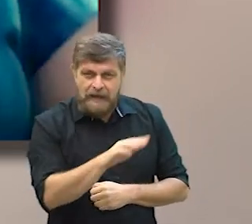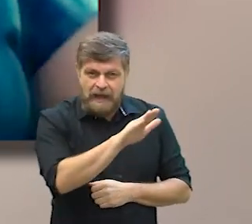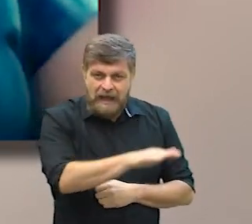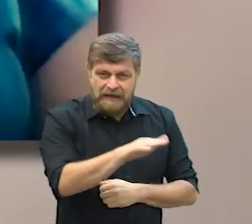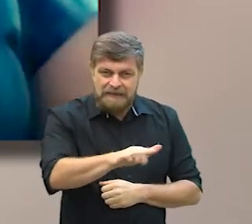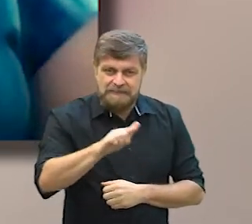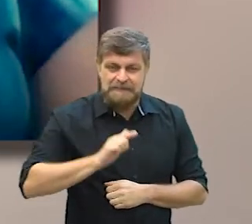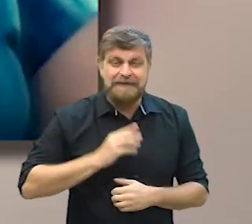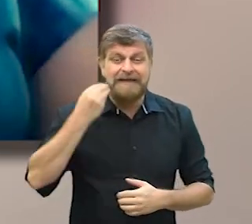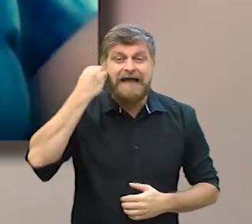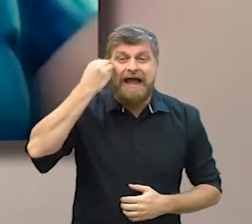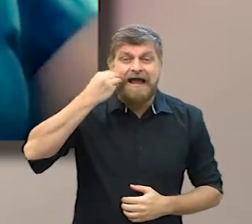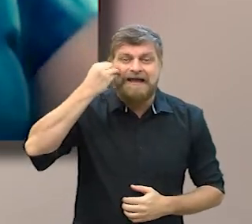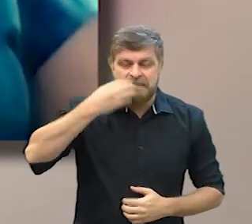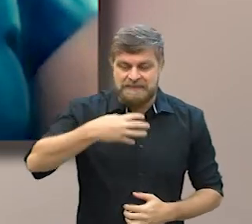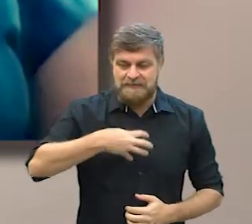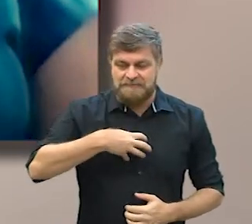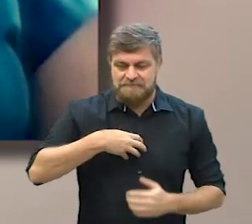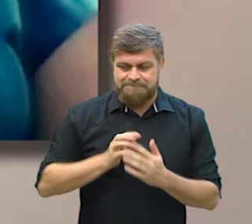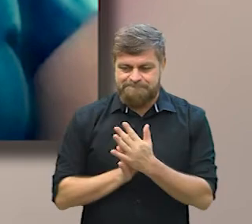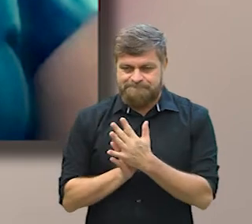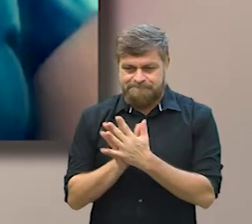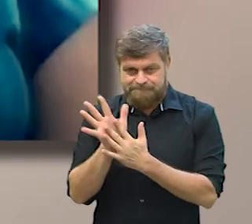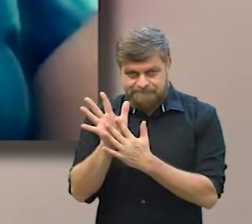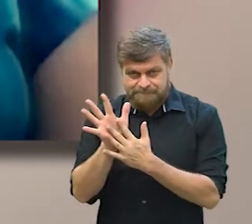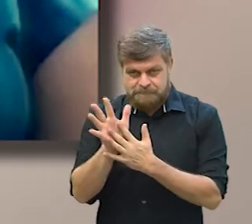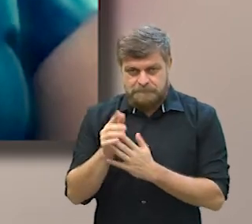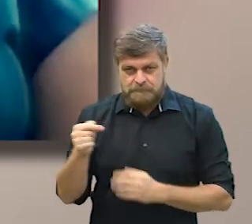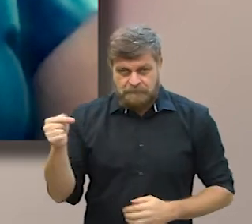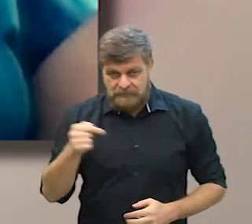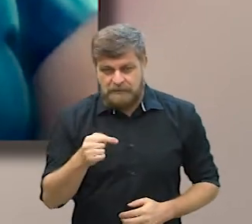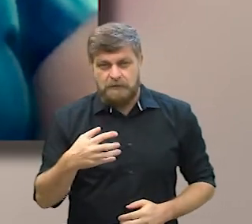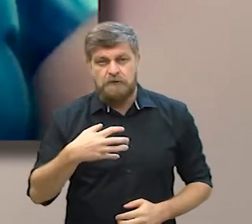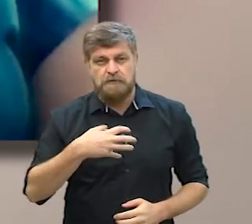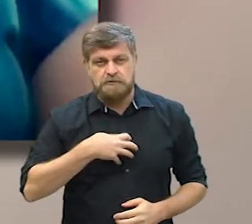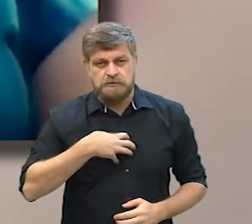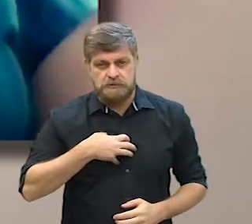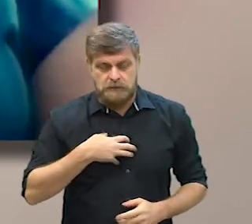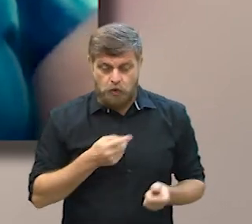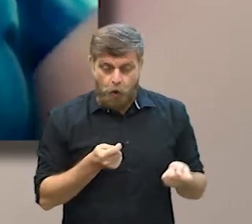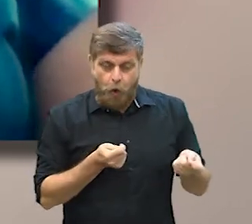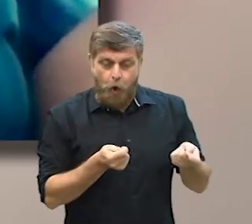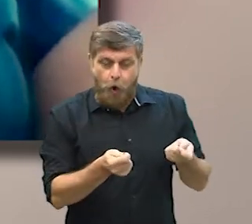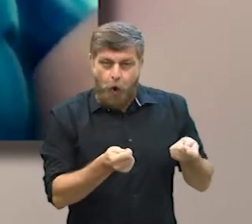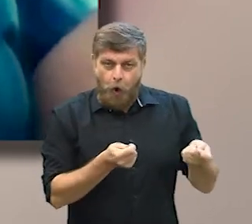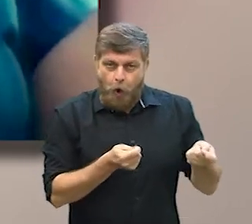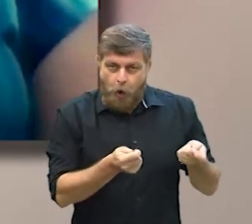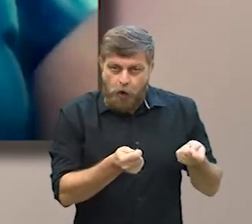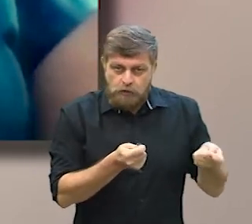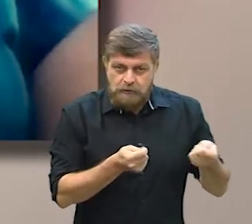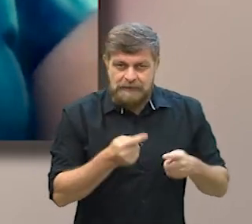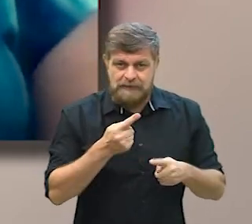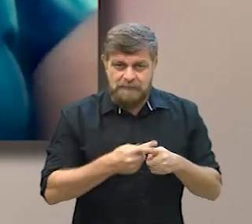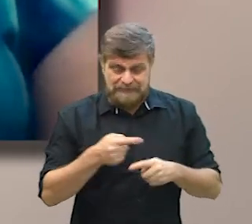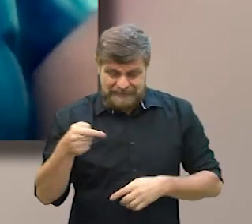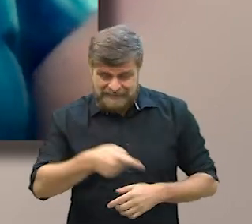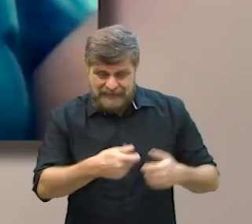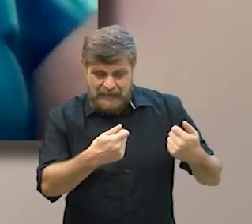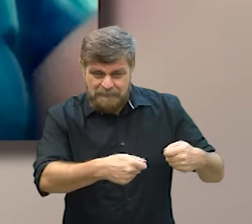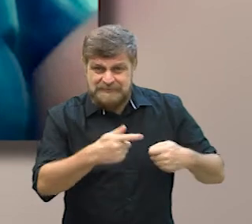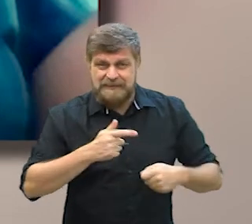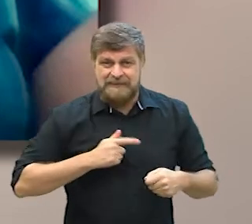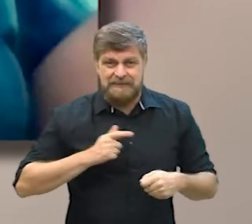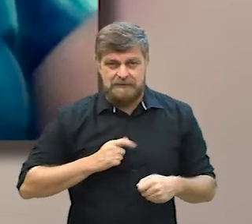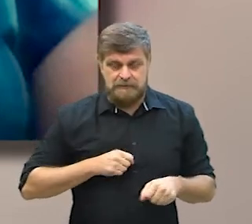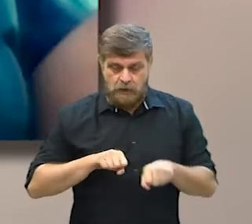para isso, para que a criança tenha experiências sensoriais e que, de uma forma mais controlada, né, porque aí